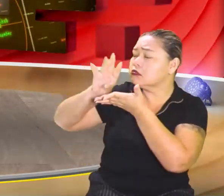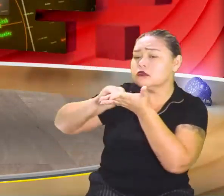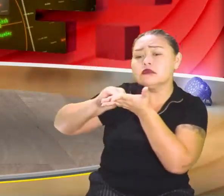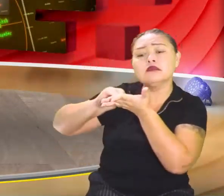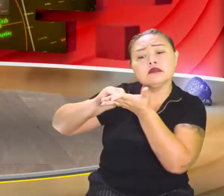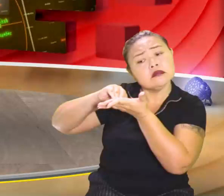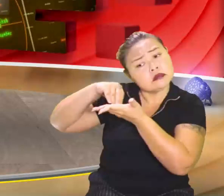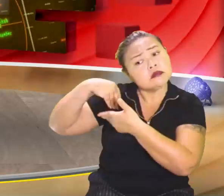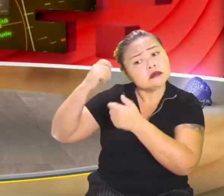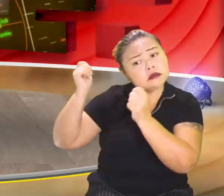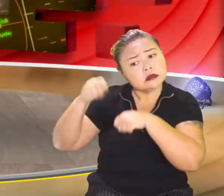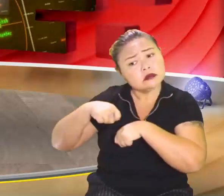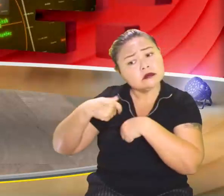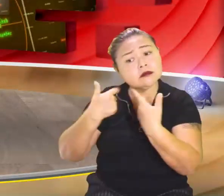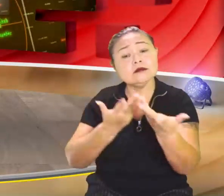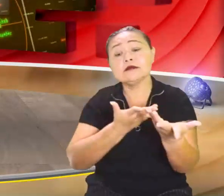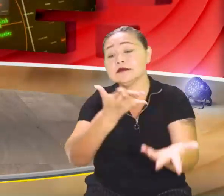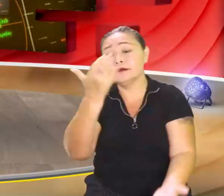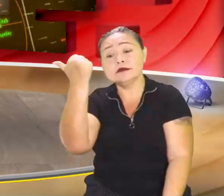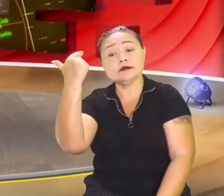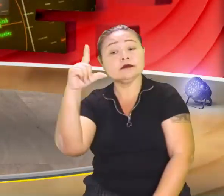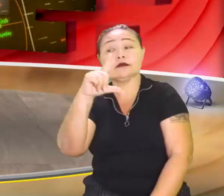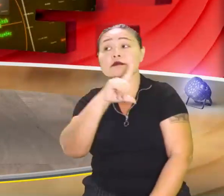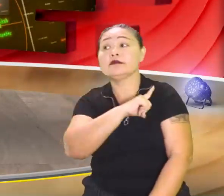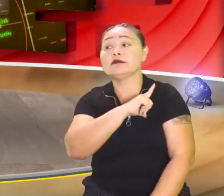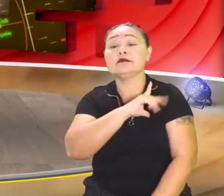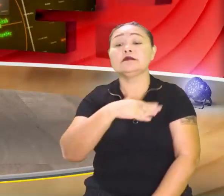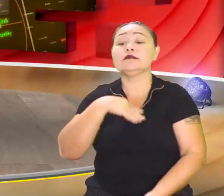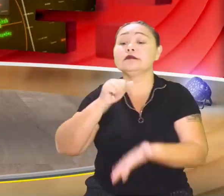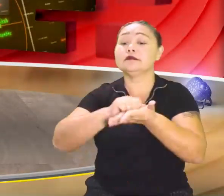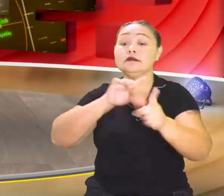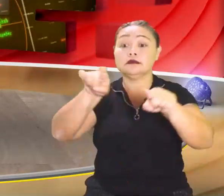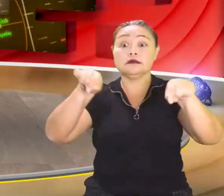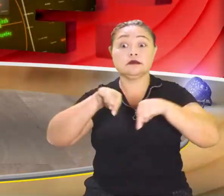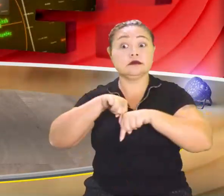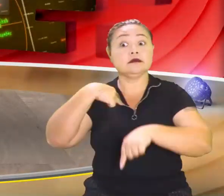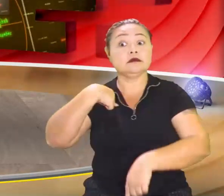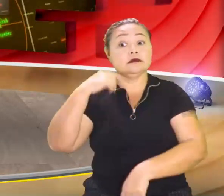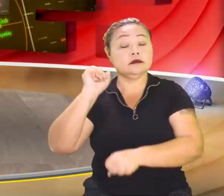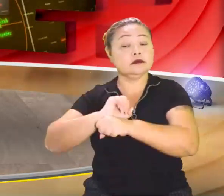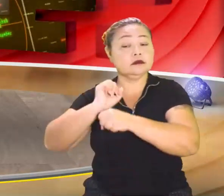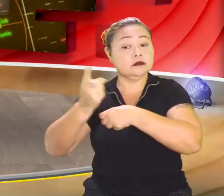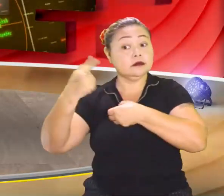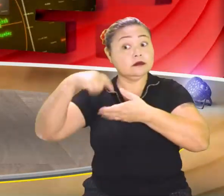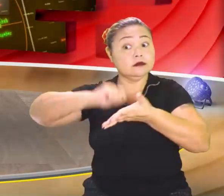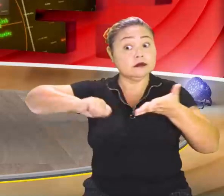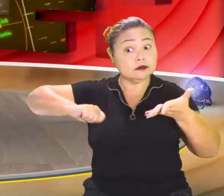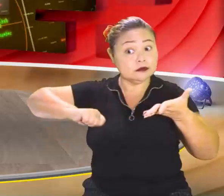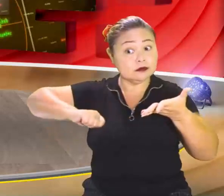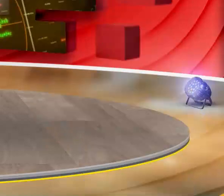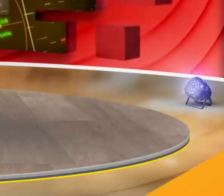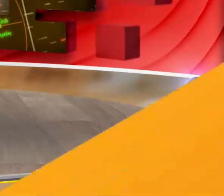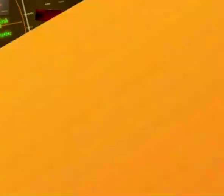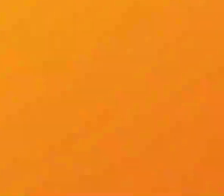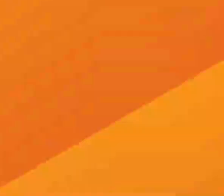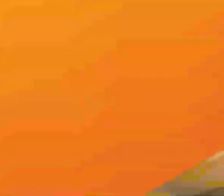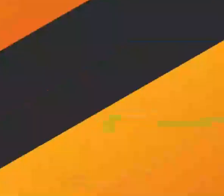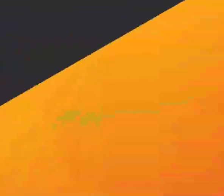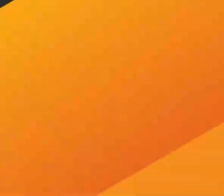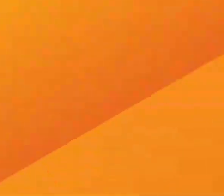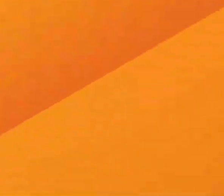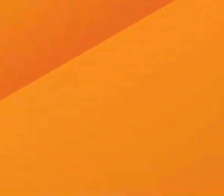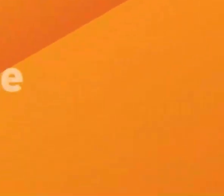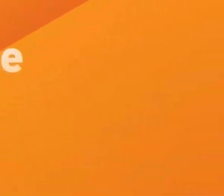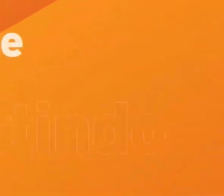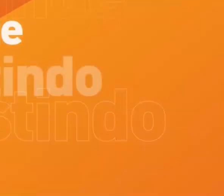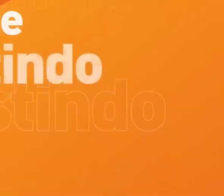orientação. Sim, isso mesmo. Vamos lá então? Agora as atividades de sala é com vocês e a gente volta já corrigindo.